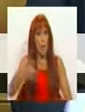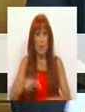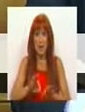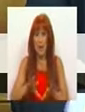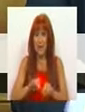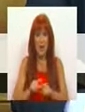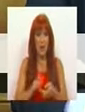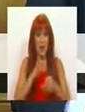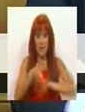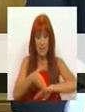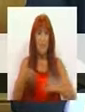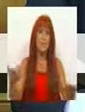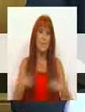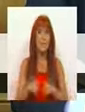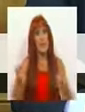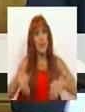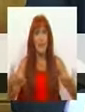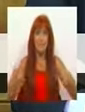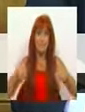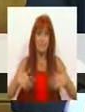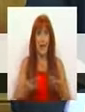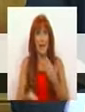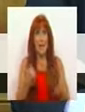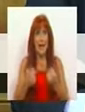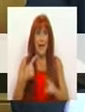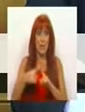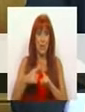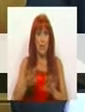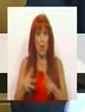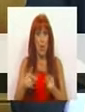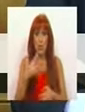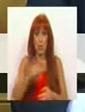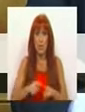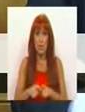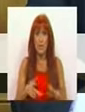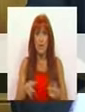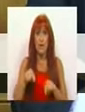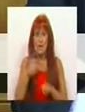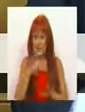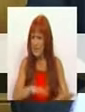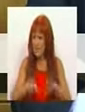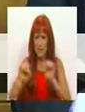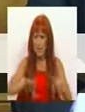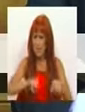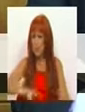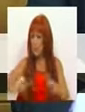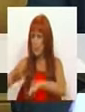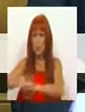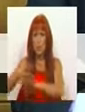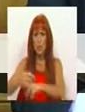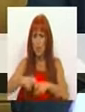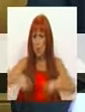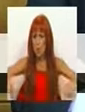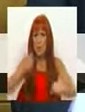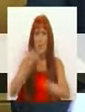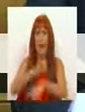outra forma de intervir para também, daqui retirarmos a vantagem da quase totalidade dos inertes serem depositados para reforçar o cordão do NAR.